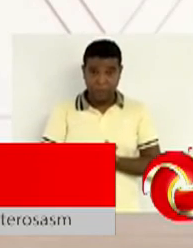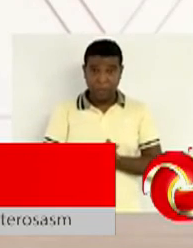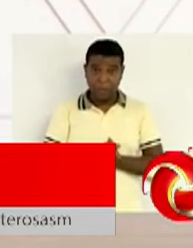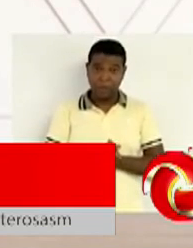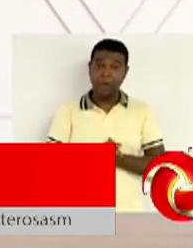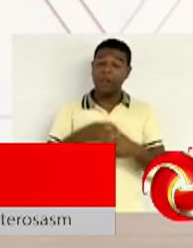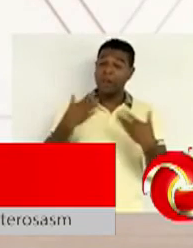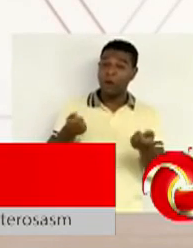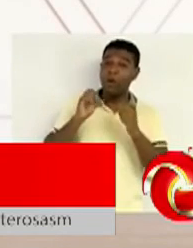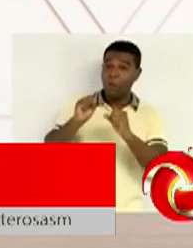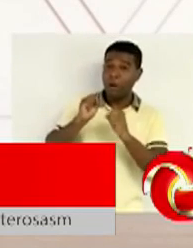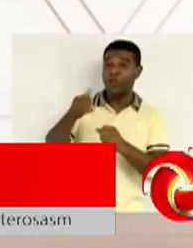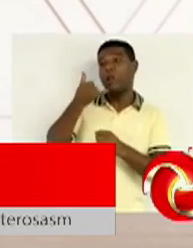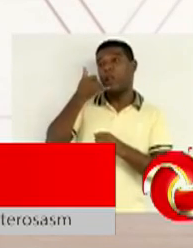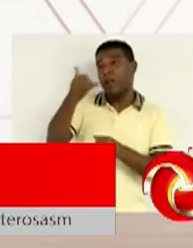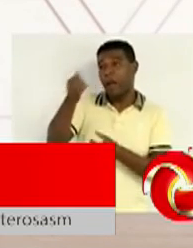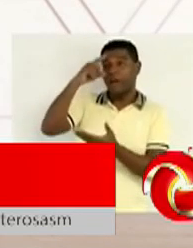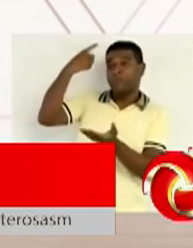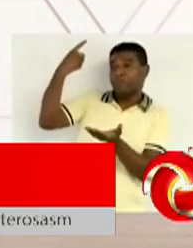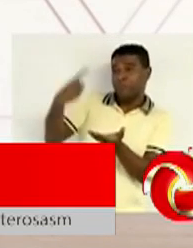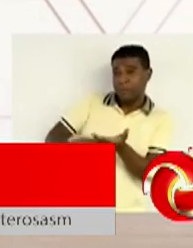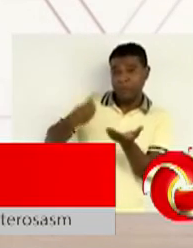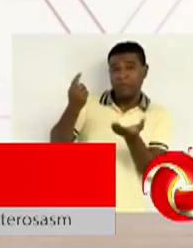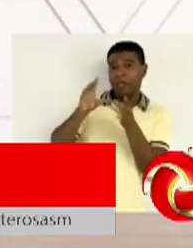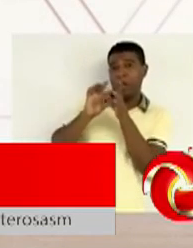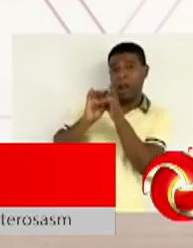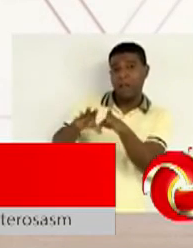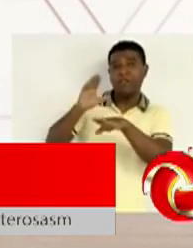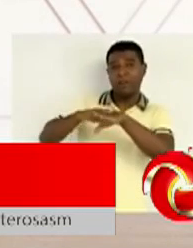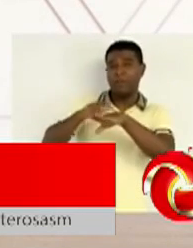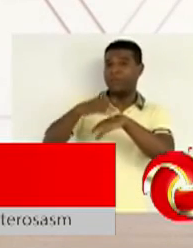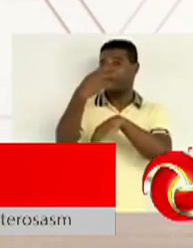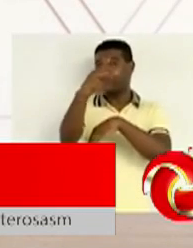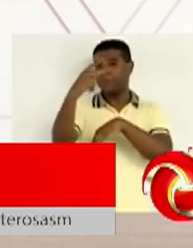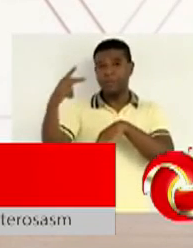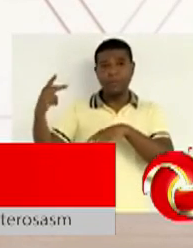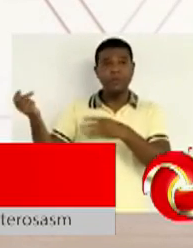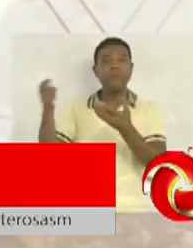agendamento para a doação de sangue, ela pode ser feita no aplicativo do Estado,